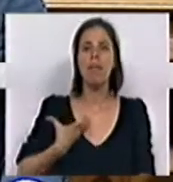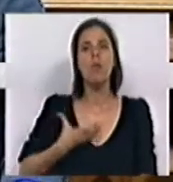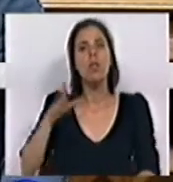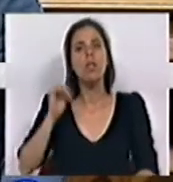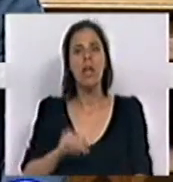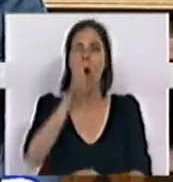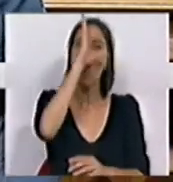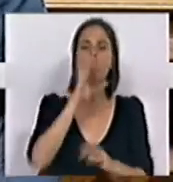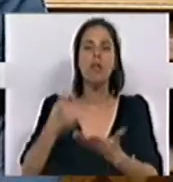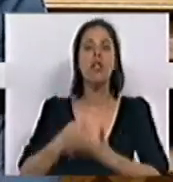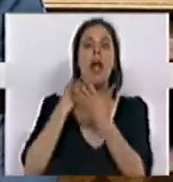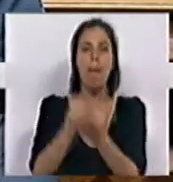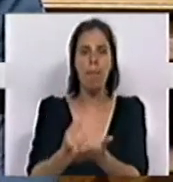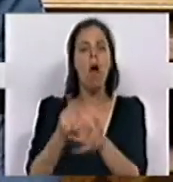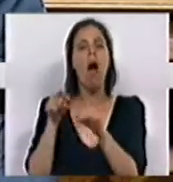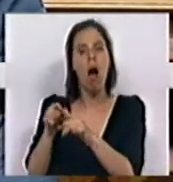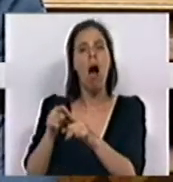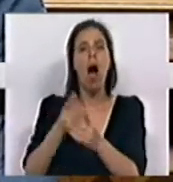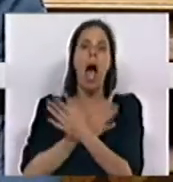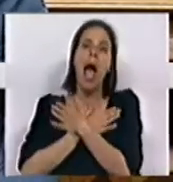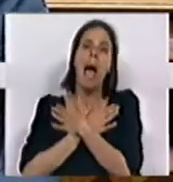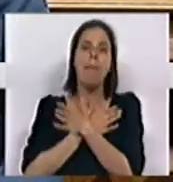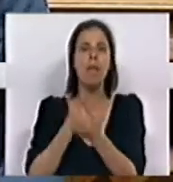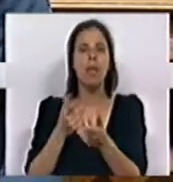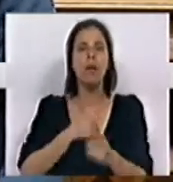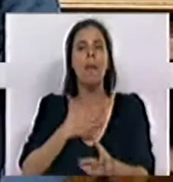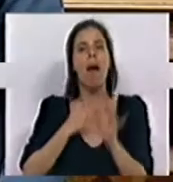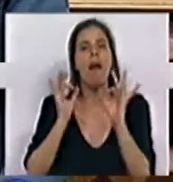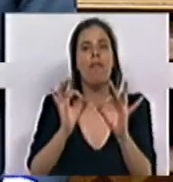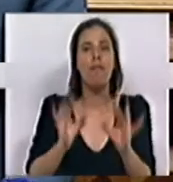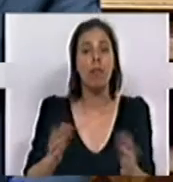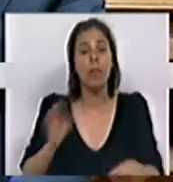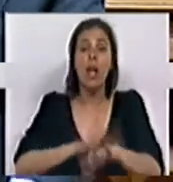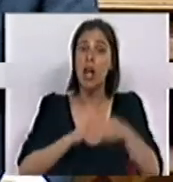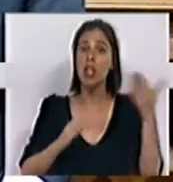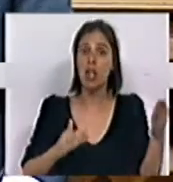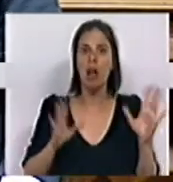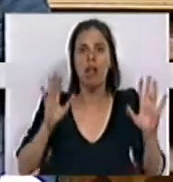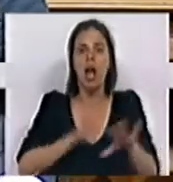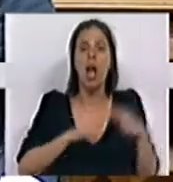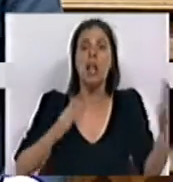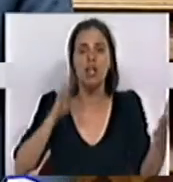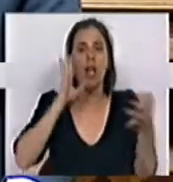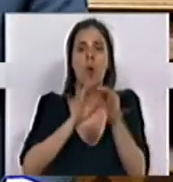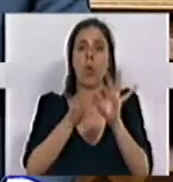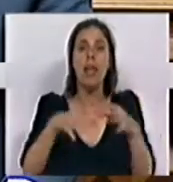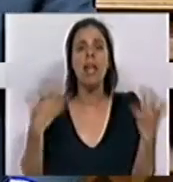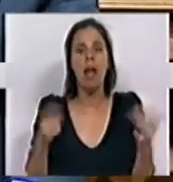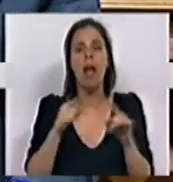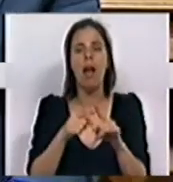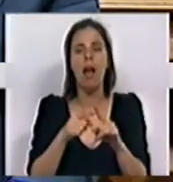o CDS e os governos que apoiam é que são os amigos das empresas e que a esquerda